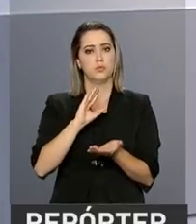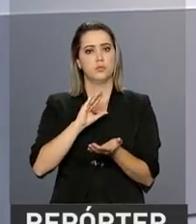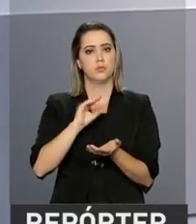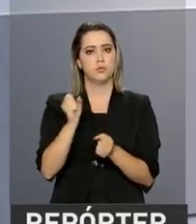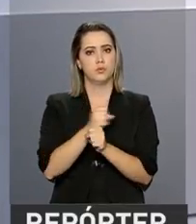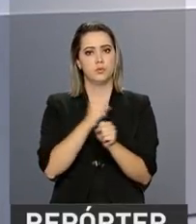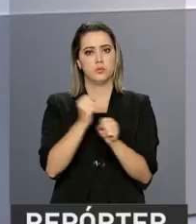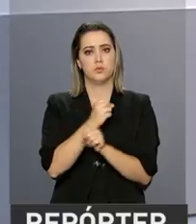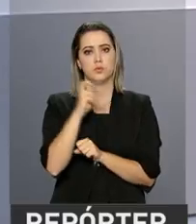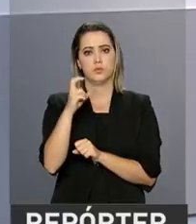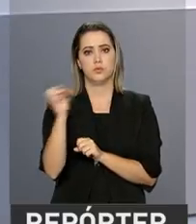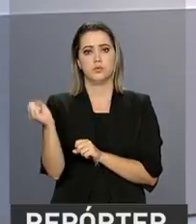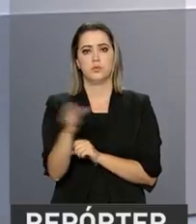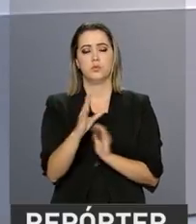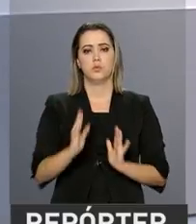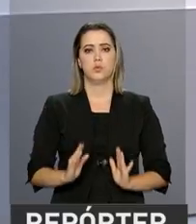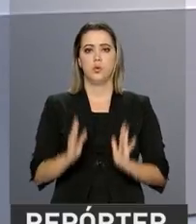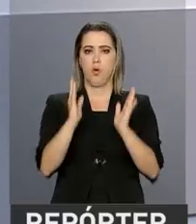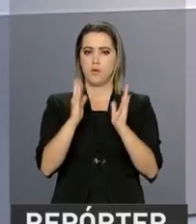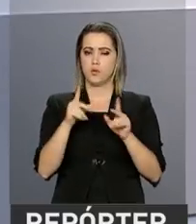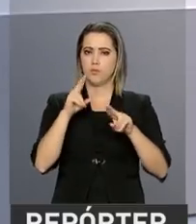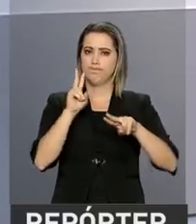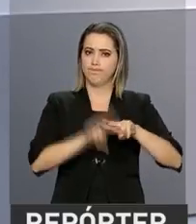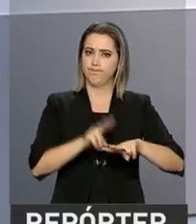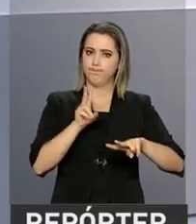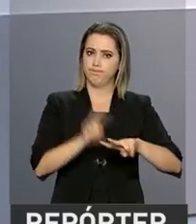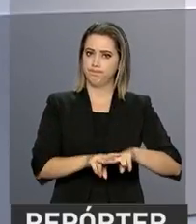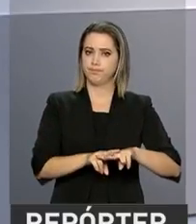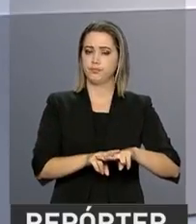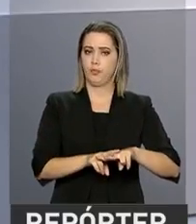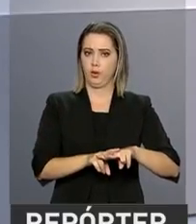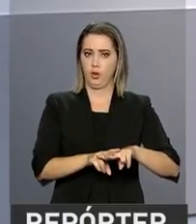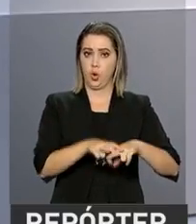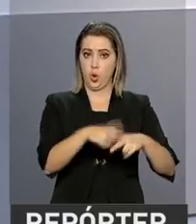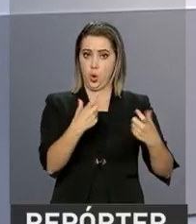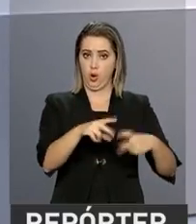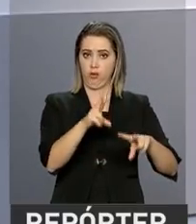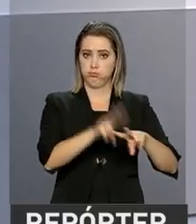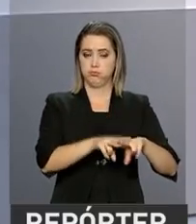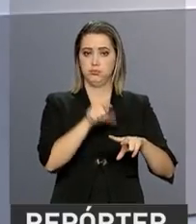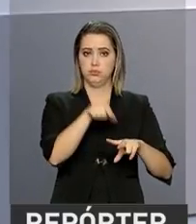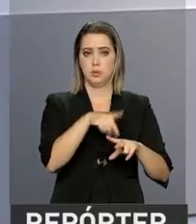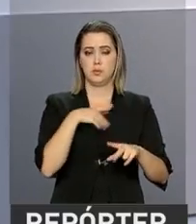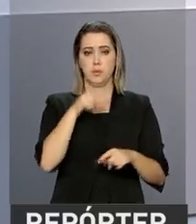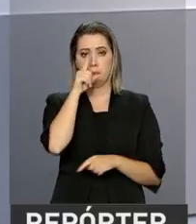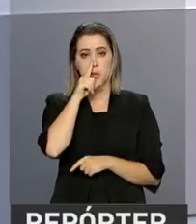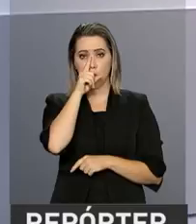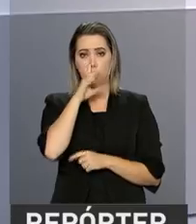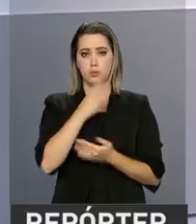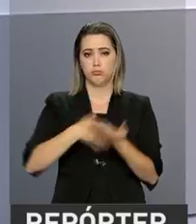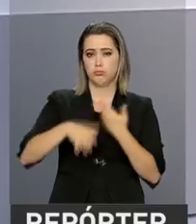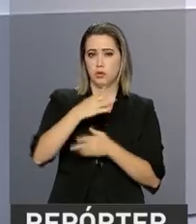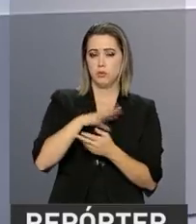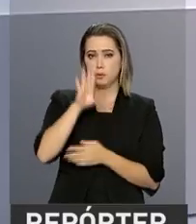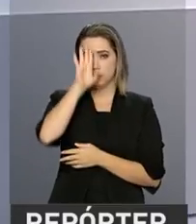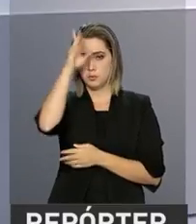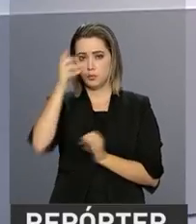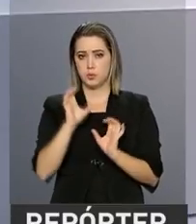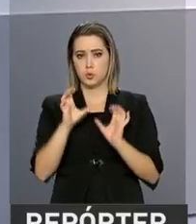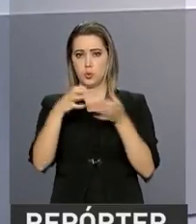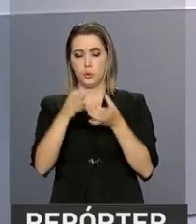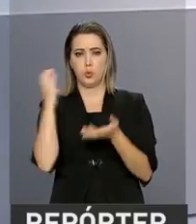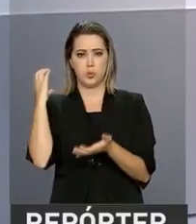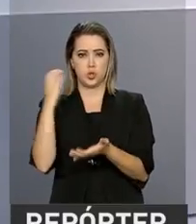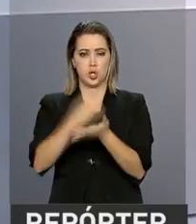ser construídos cinco novos presídios federais para receber os presos mais perigosos e envolvidos nas principais organizações